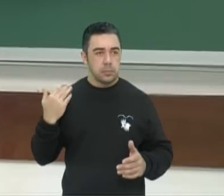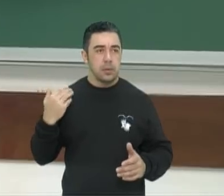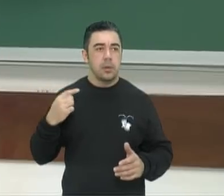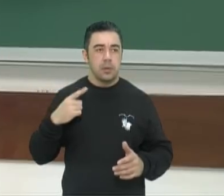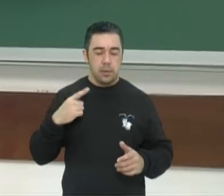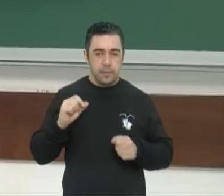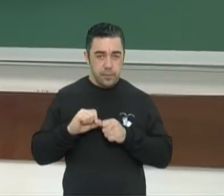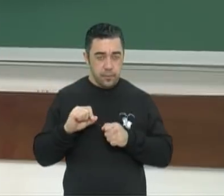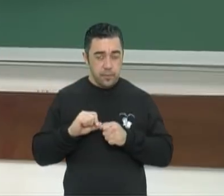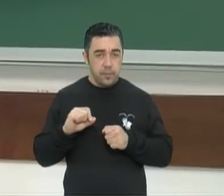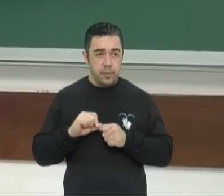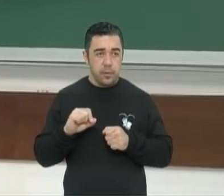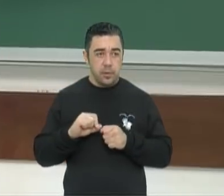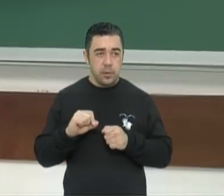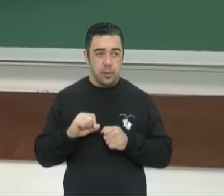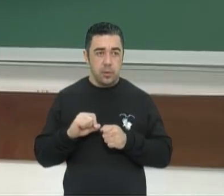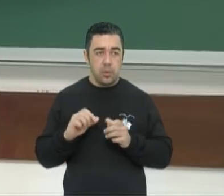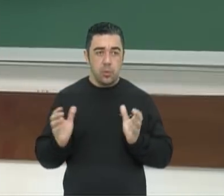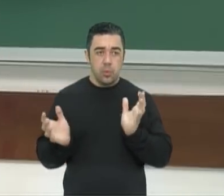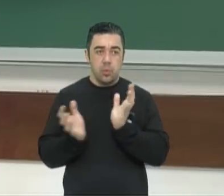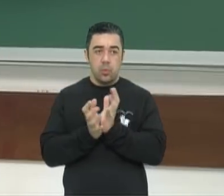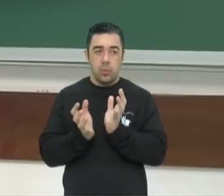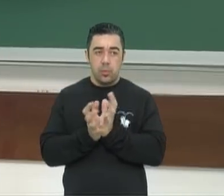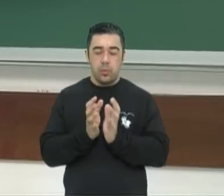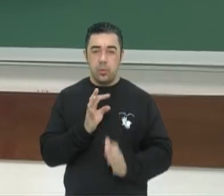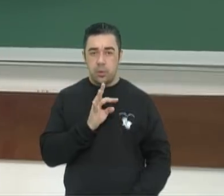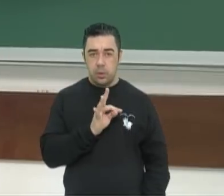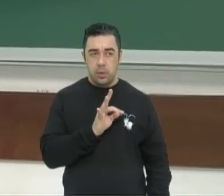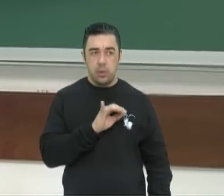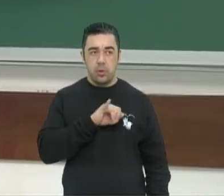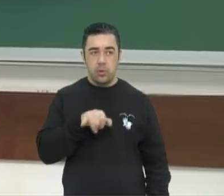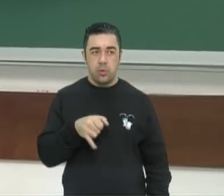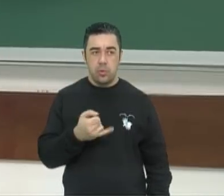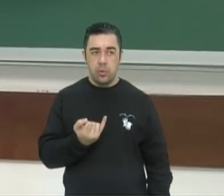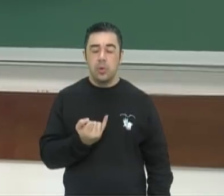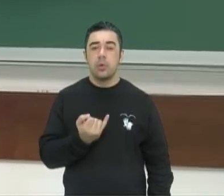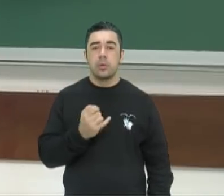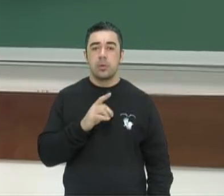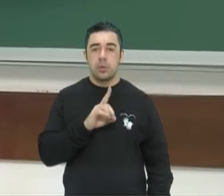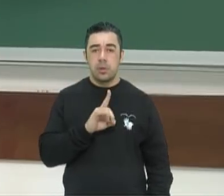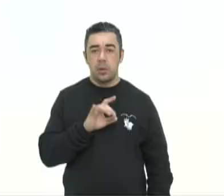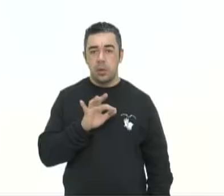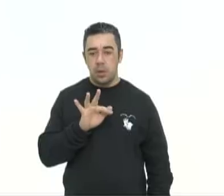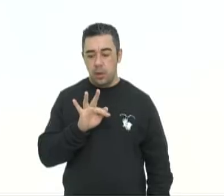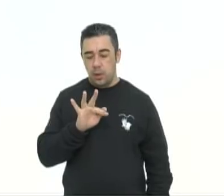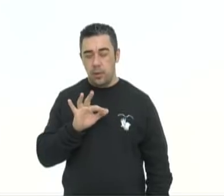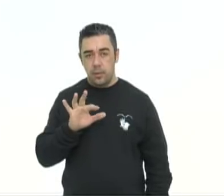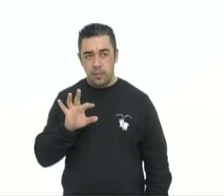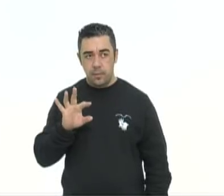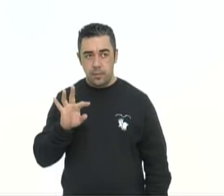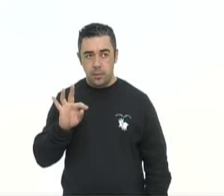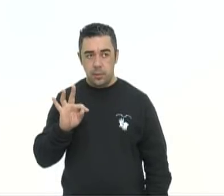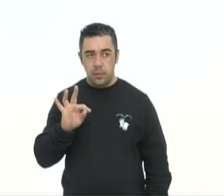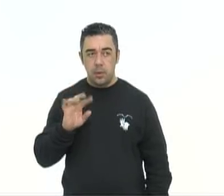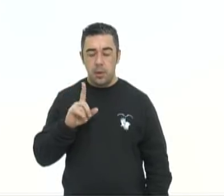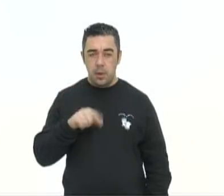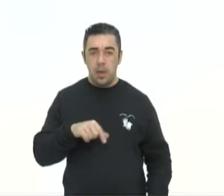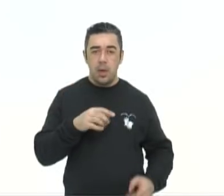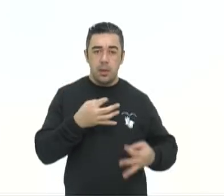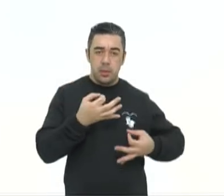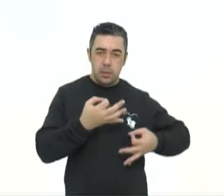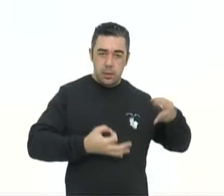ela foi produzida pelo Tribunal Judiciário de Justiça, pelo Tribunal de